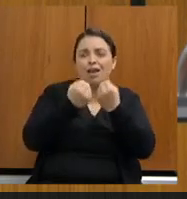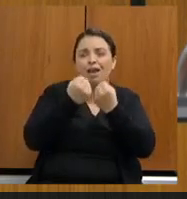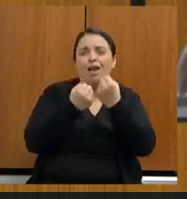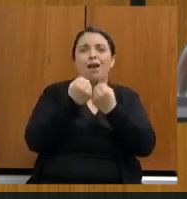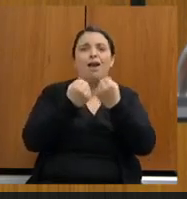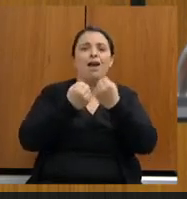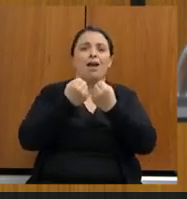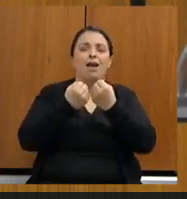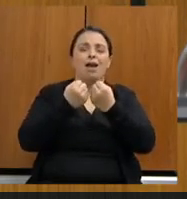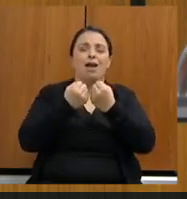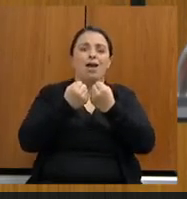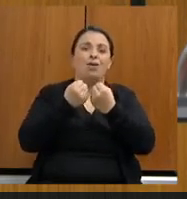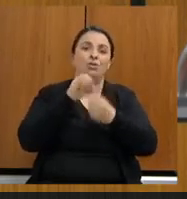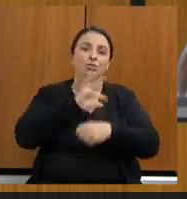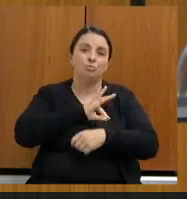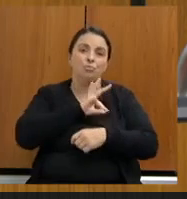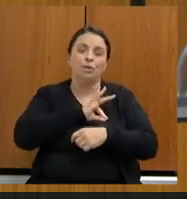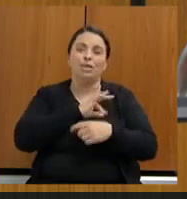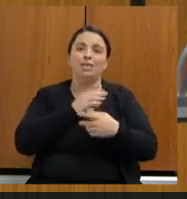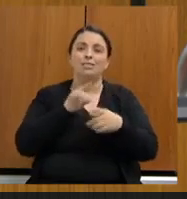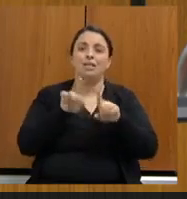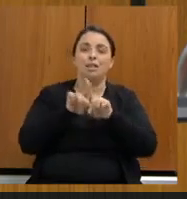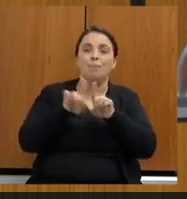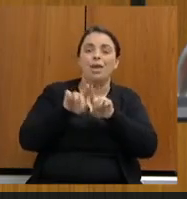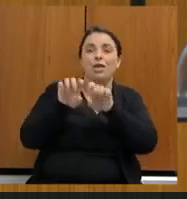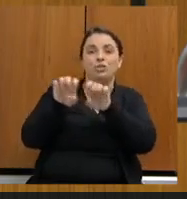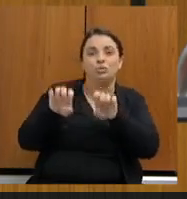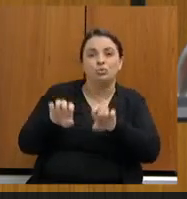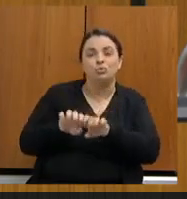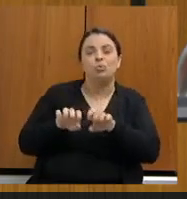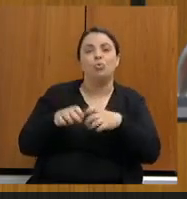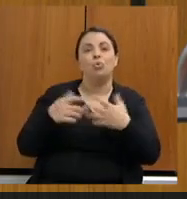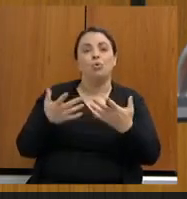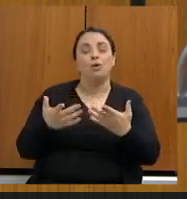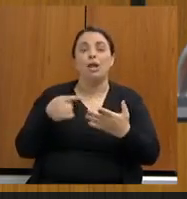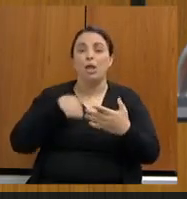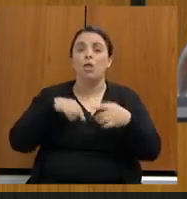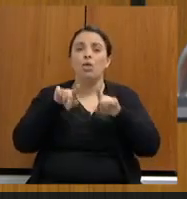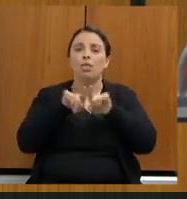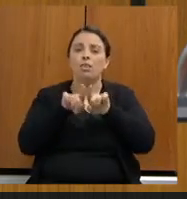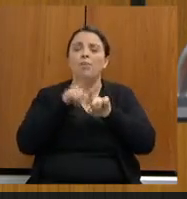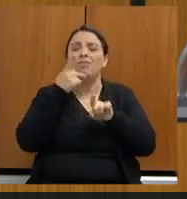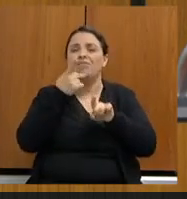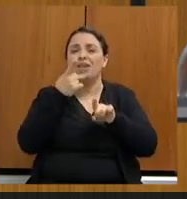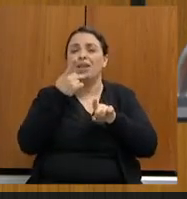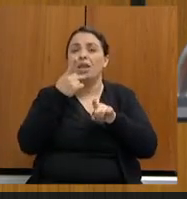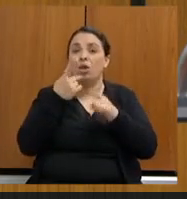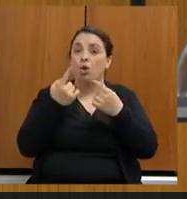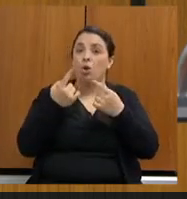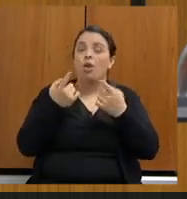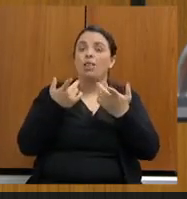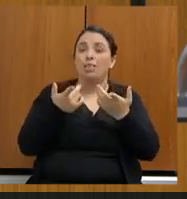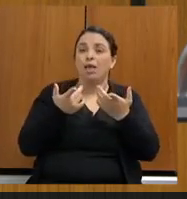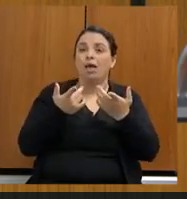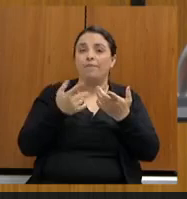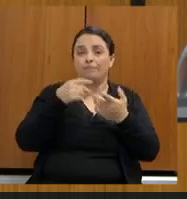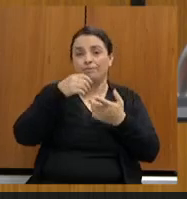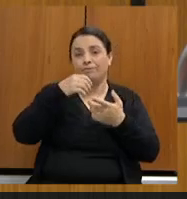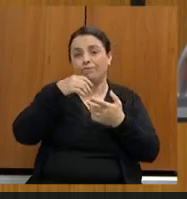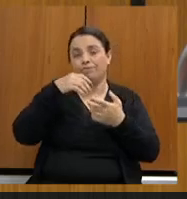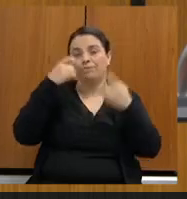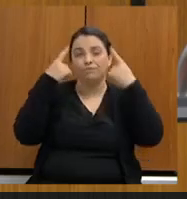eu também coloquei para contrair a violência doméstica Oi Cleide a tenente-coronel